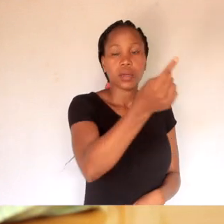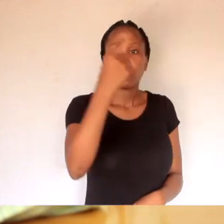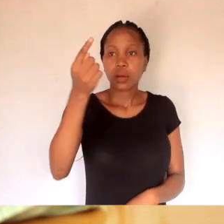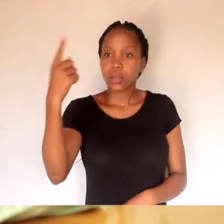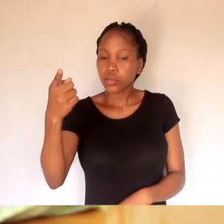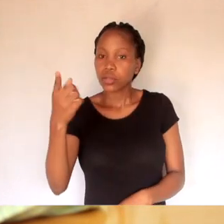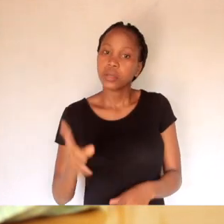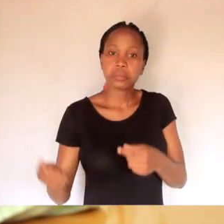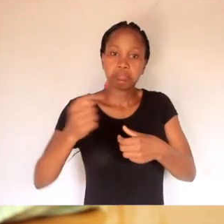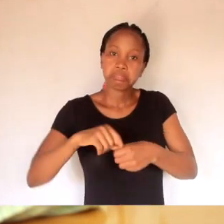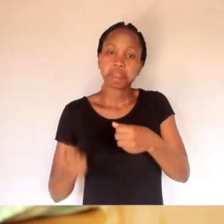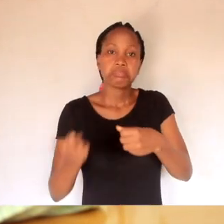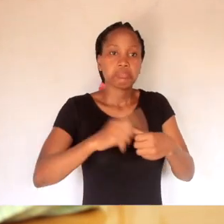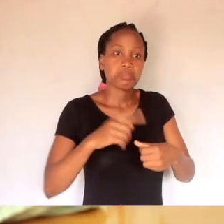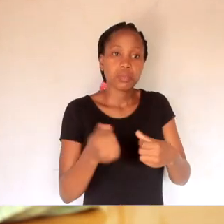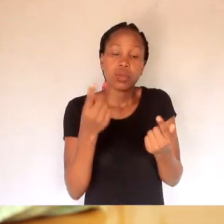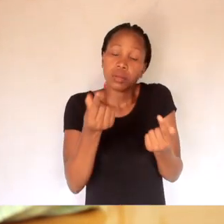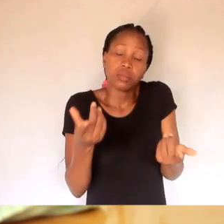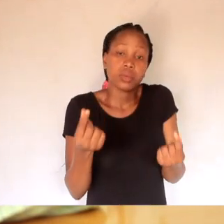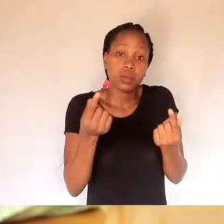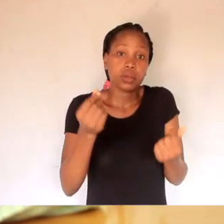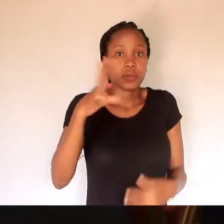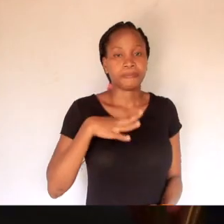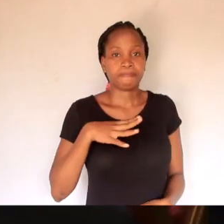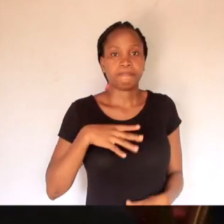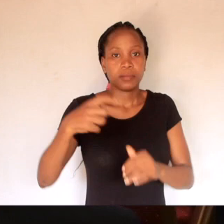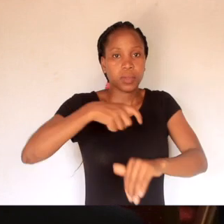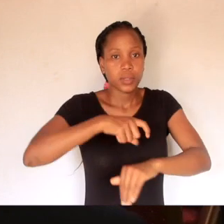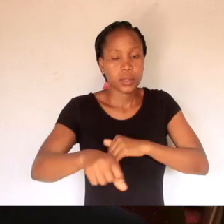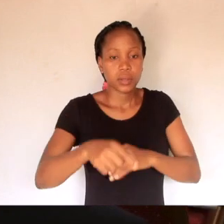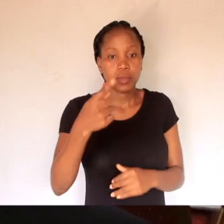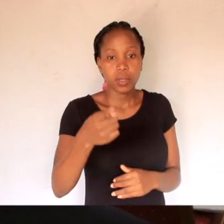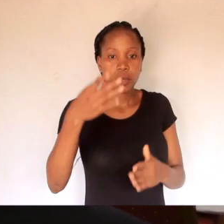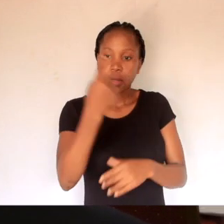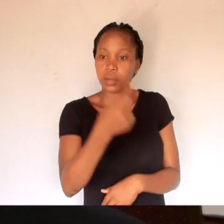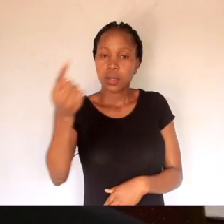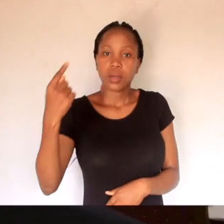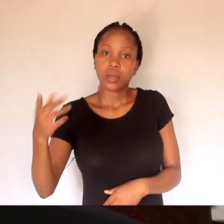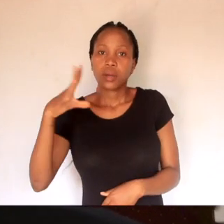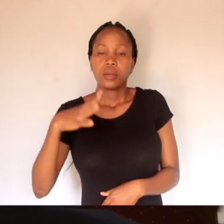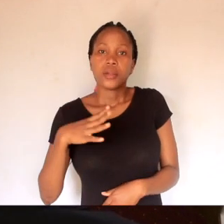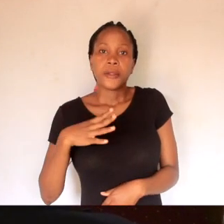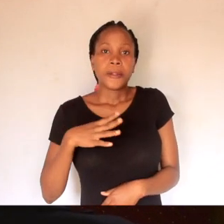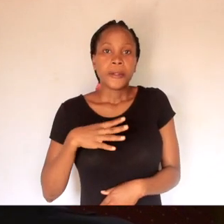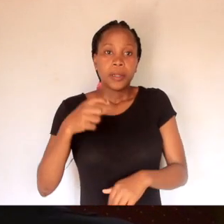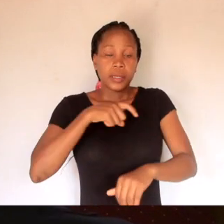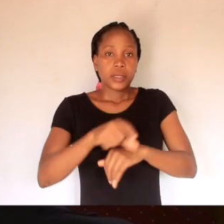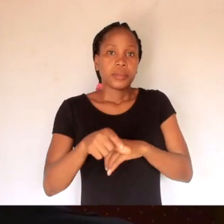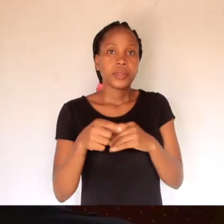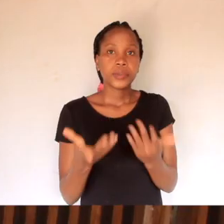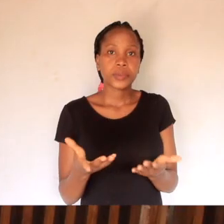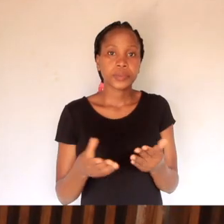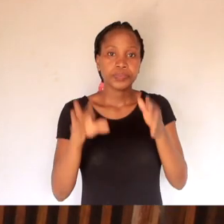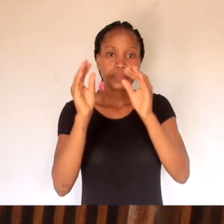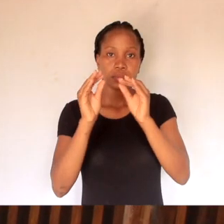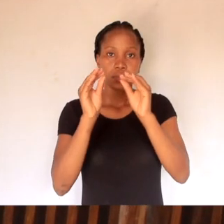pode para poder termos essa semana de ação. O movimento de Educação para Todos ganhou confiança